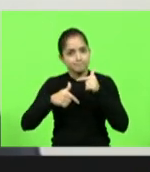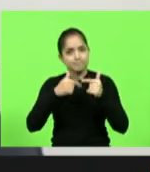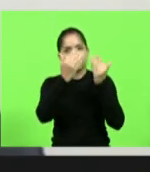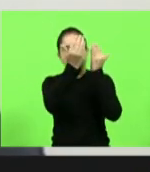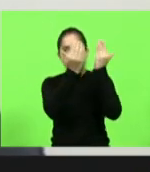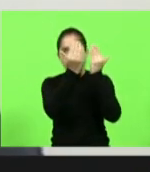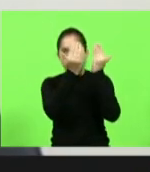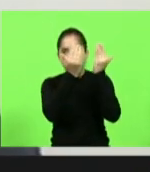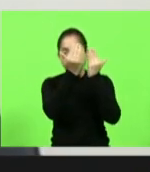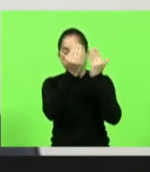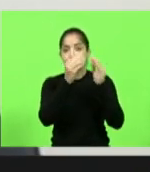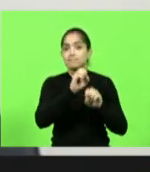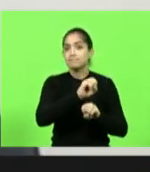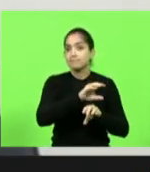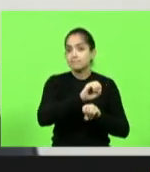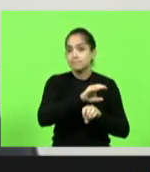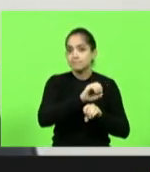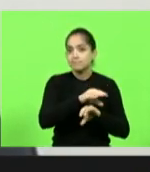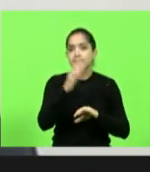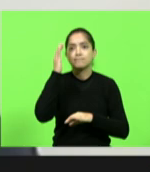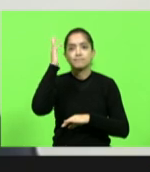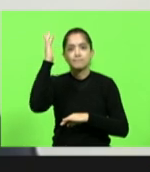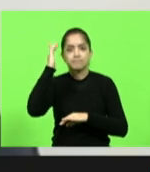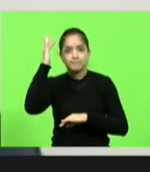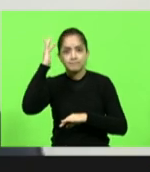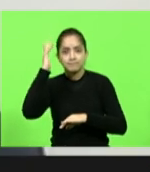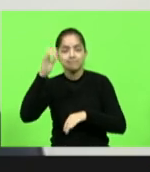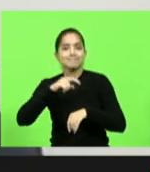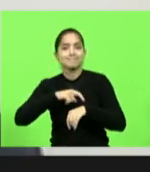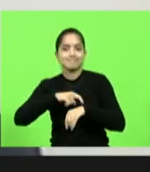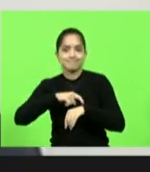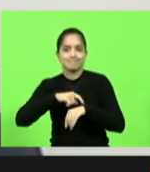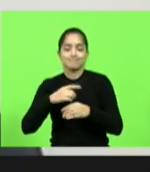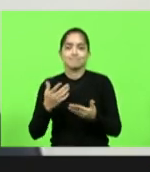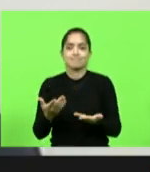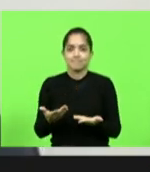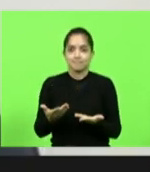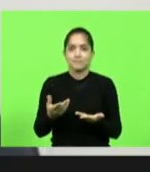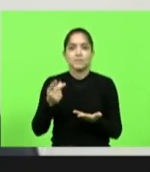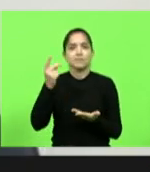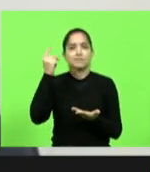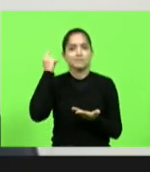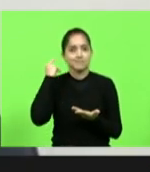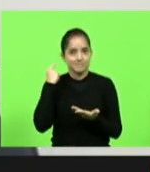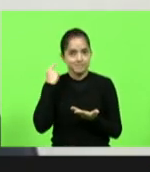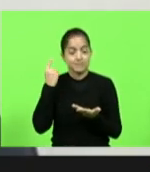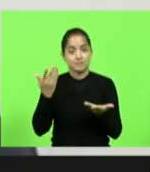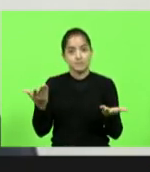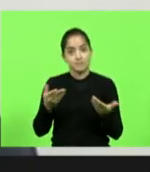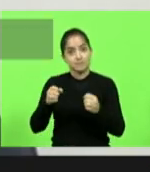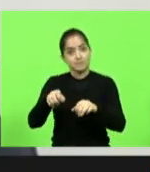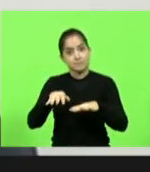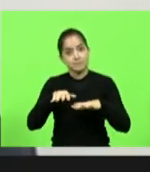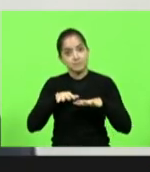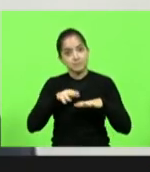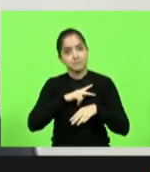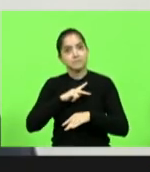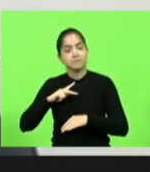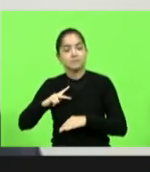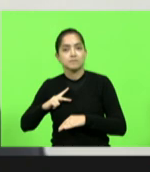educação e vínhamos sonhando, né, com este momento, né, há muito tempo. Então, essa audiência pública, vocês